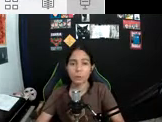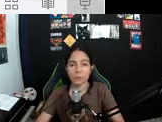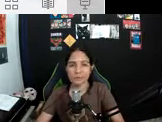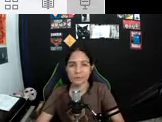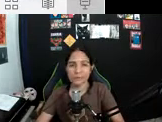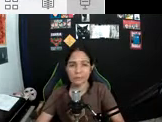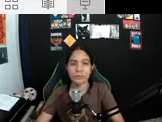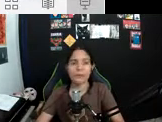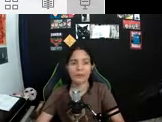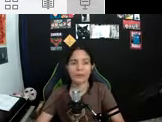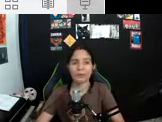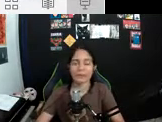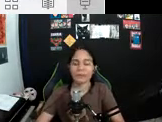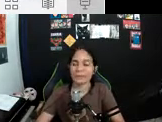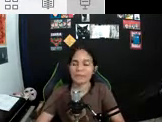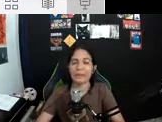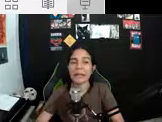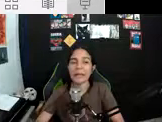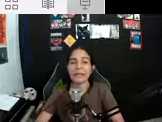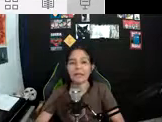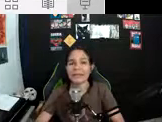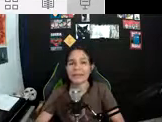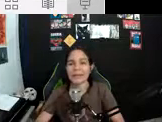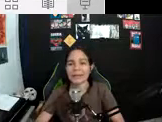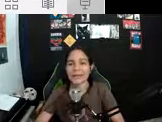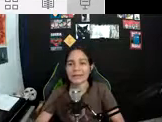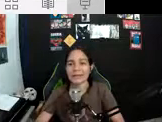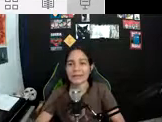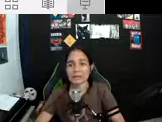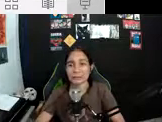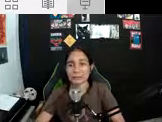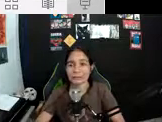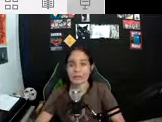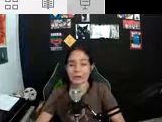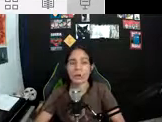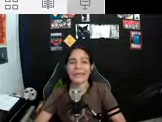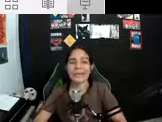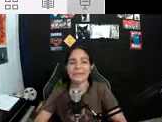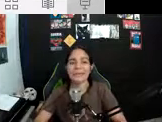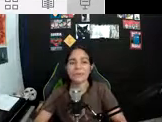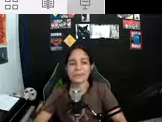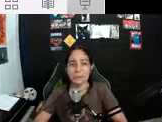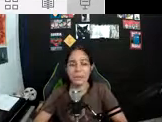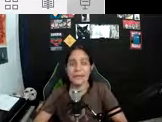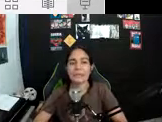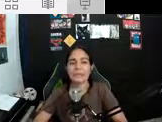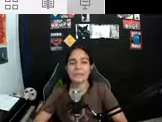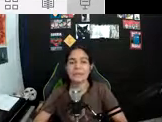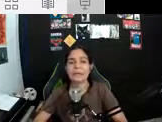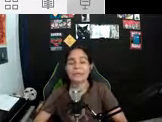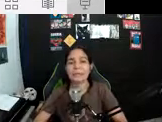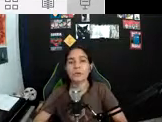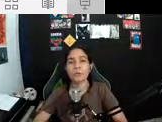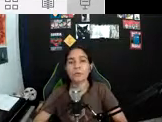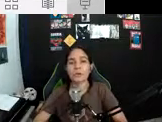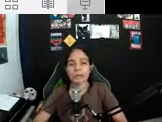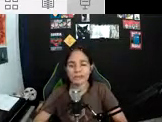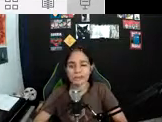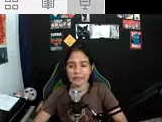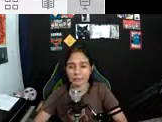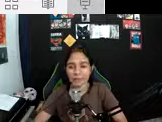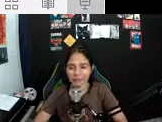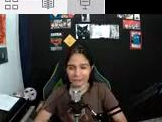proibições, como, por exemplo, no seu artigo 26, que diz que negar assistência de enfermagem em qualquer situação que se caracterize